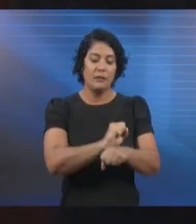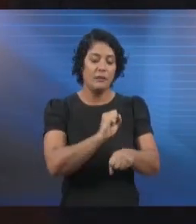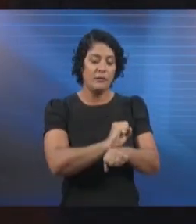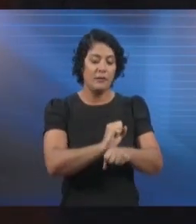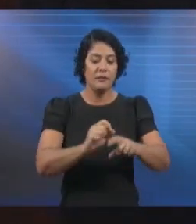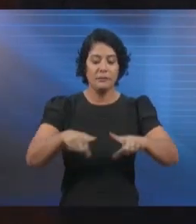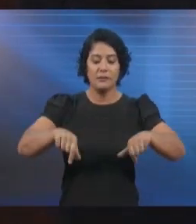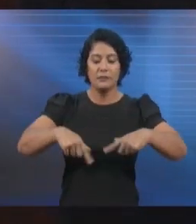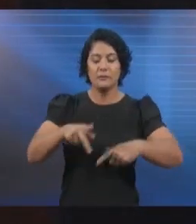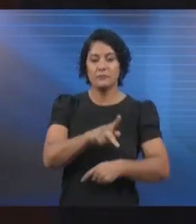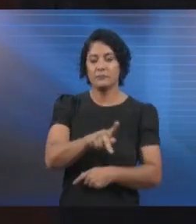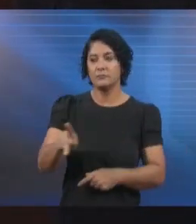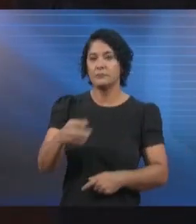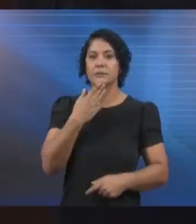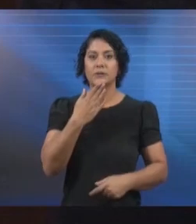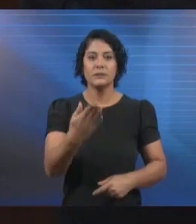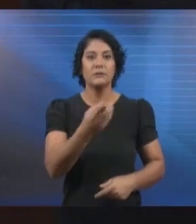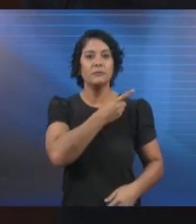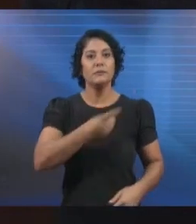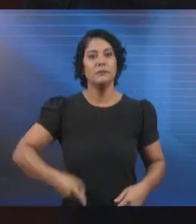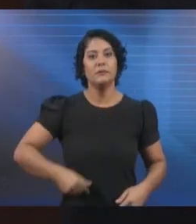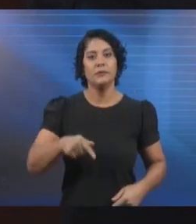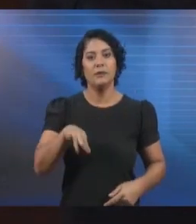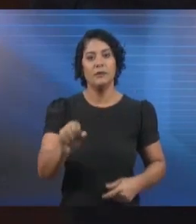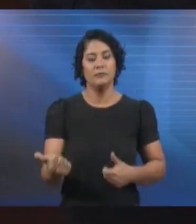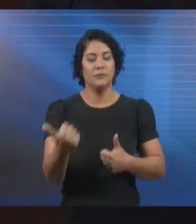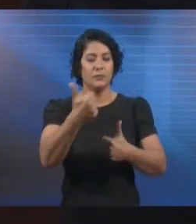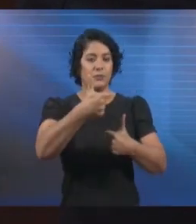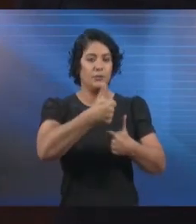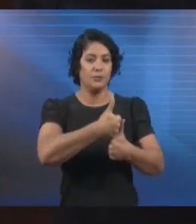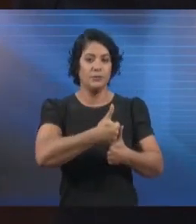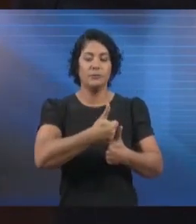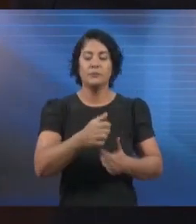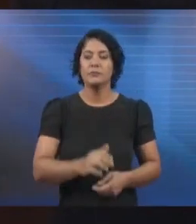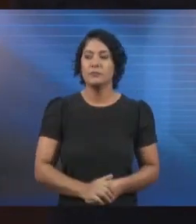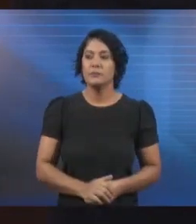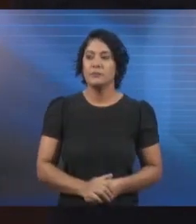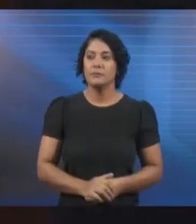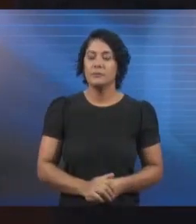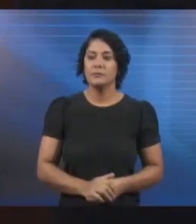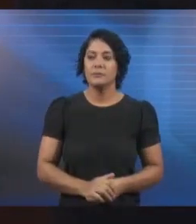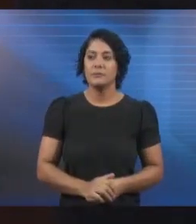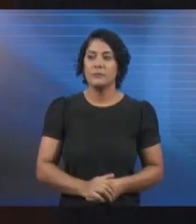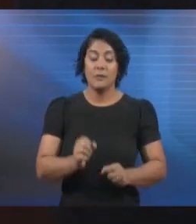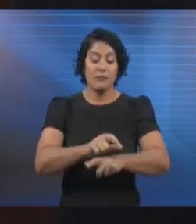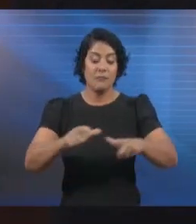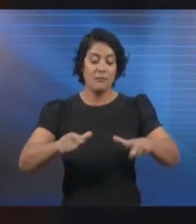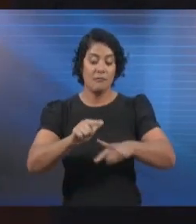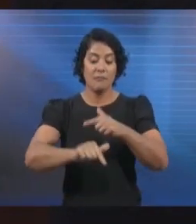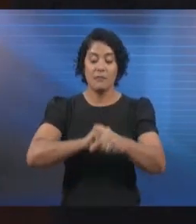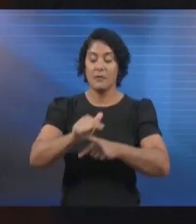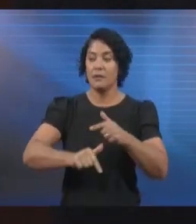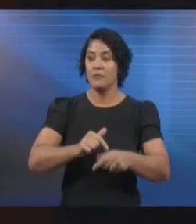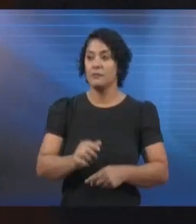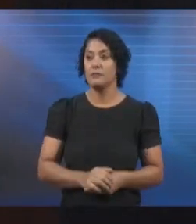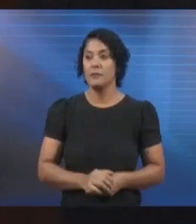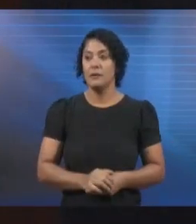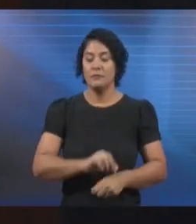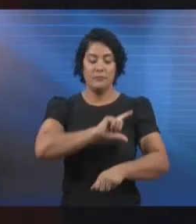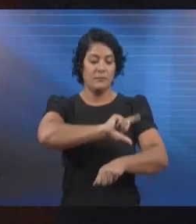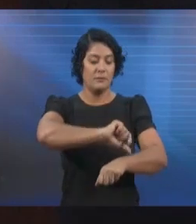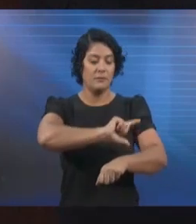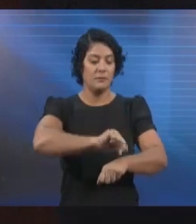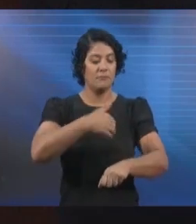presidência solicito ao Deputado galen assumir presidência concedo a palavra no grande expediente no horário que seria